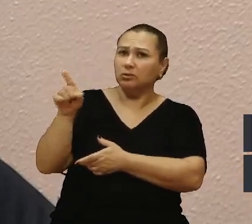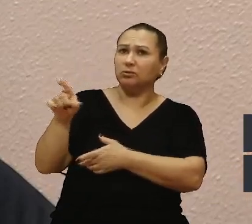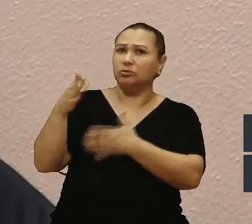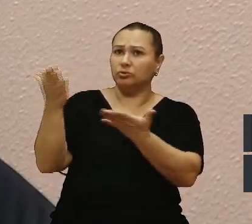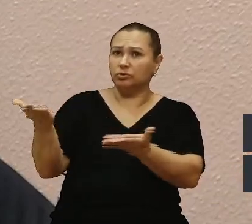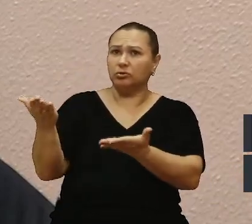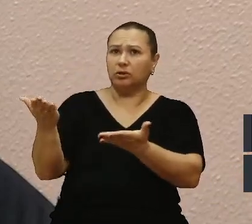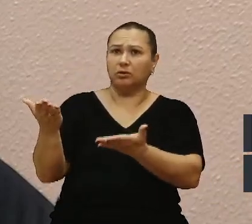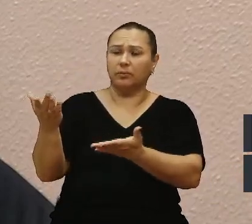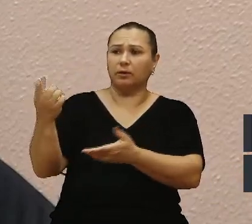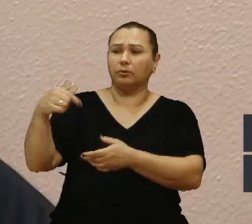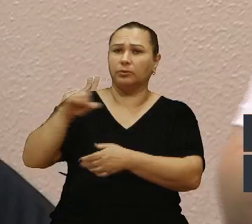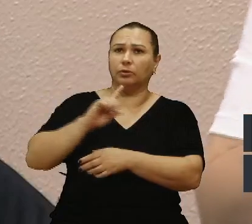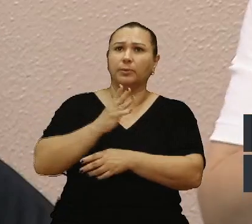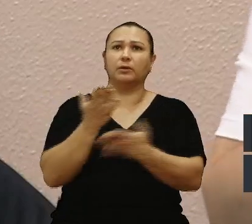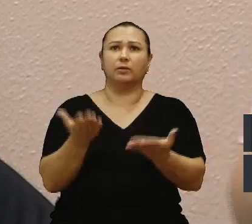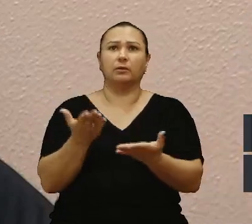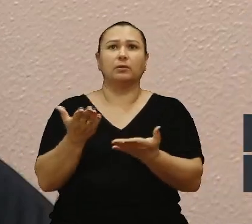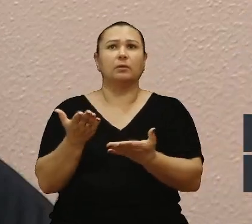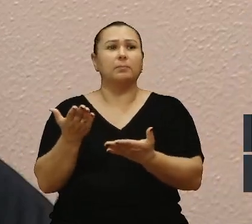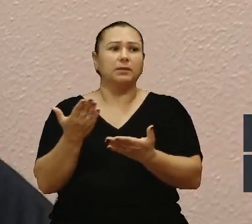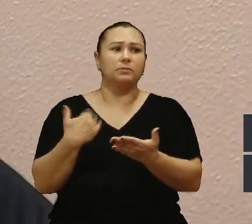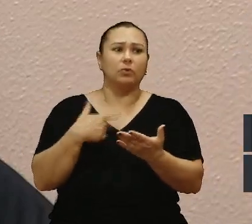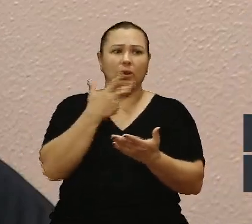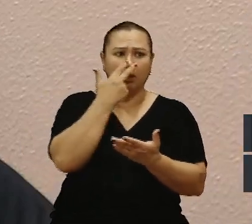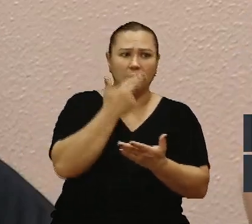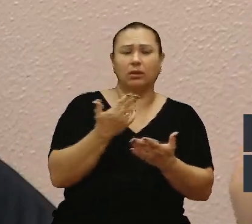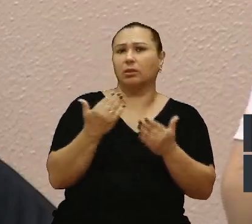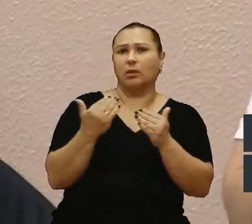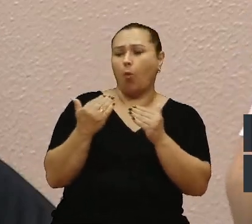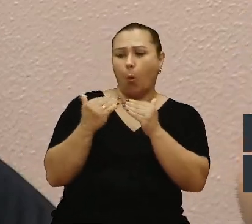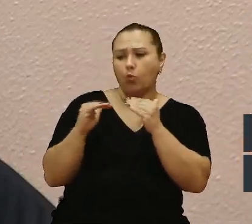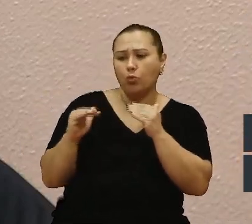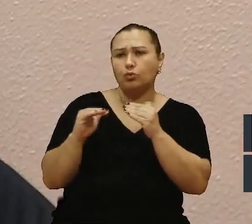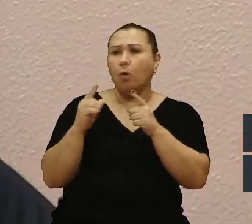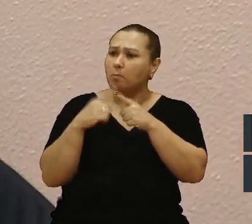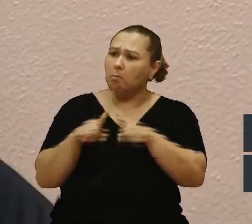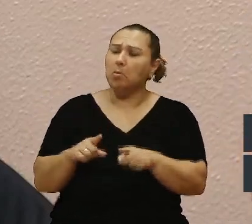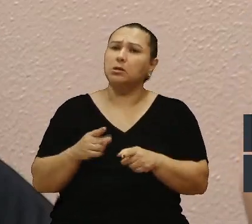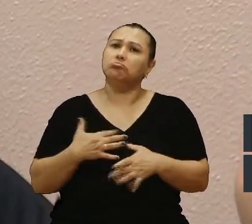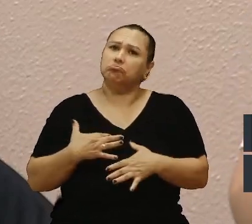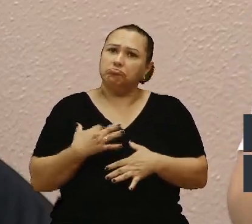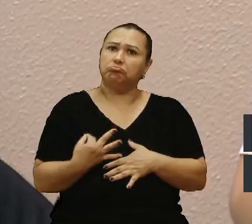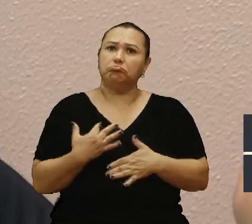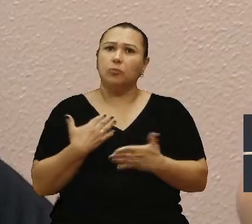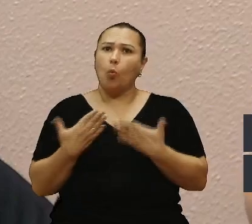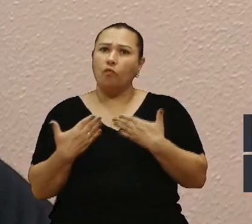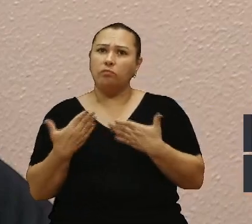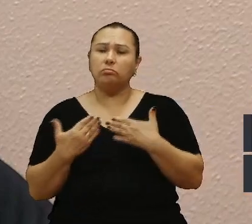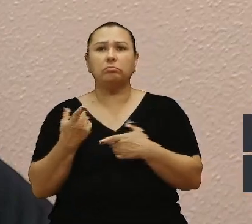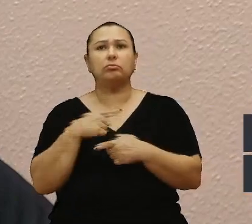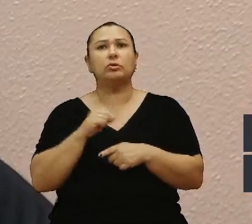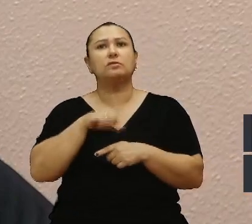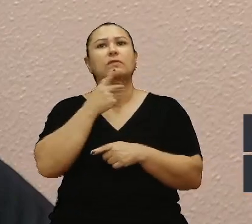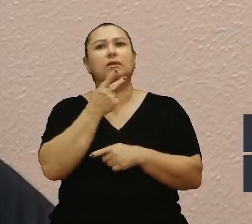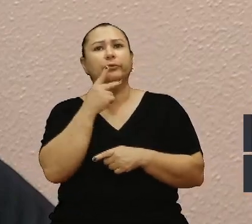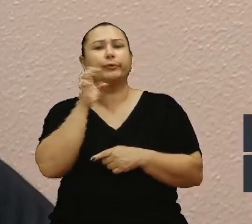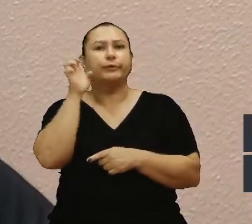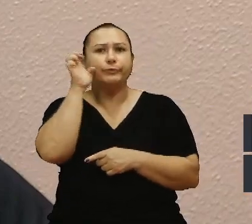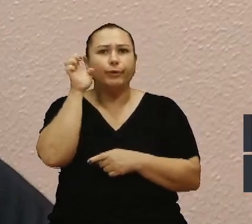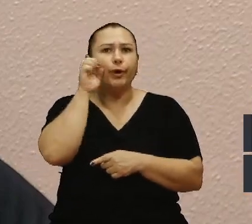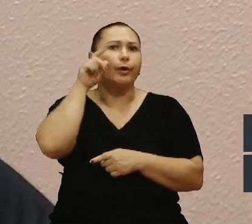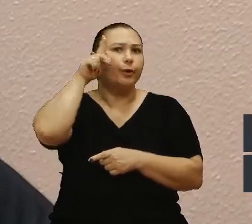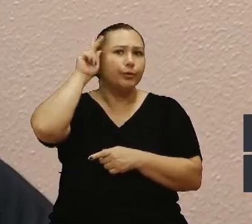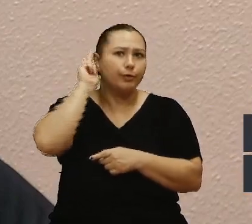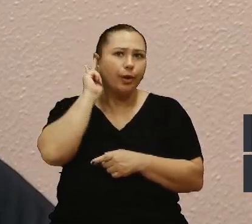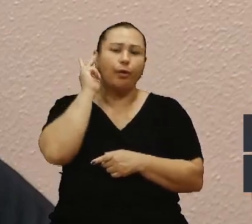as discordâncias, ter nos chamado e se disposto ao diálogo. Né? Então, se nós estamos dizendo aqui, né, vereadora Estela, Rose, vereador Iago, que